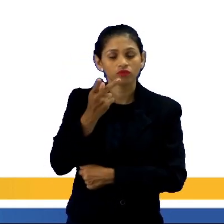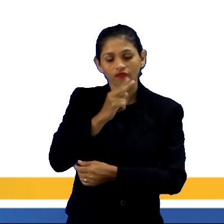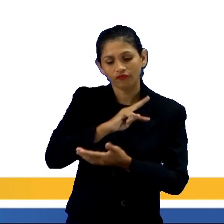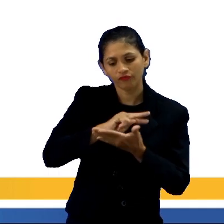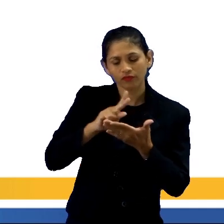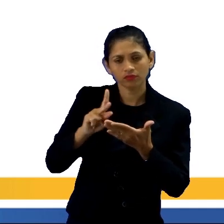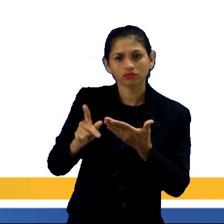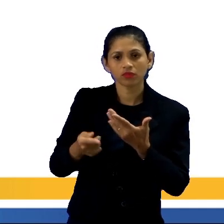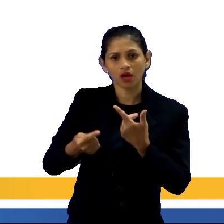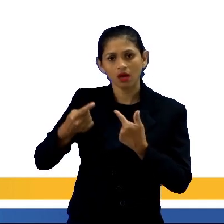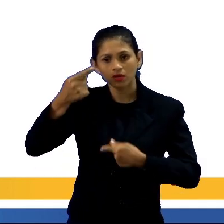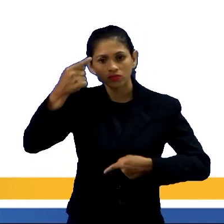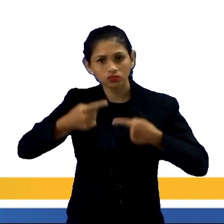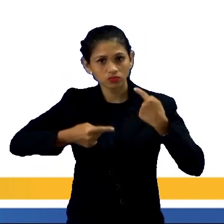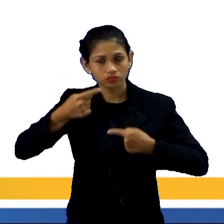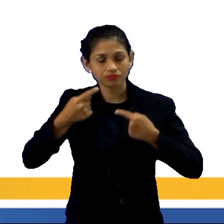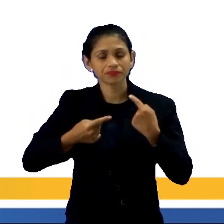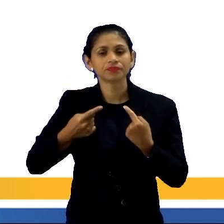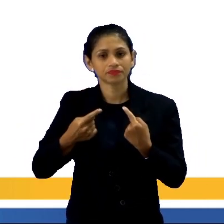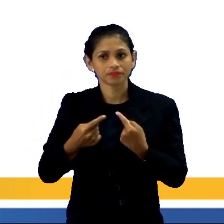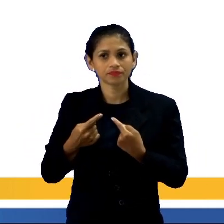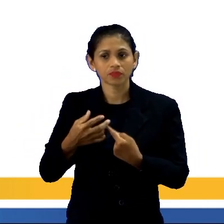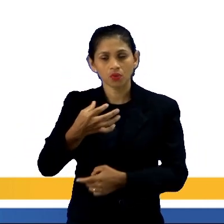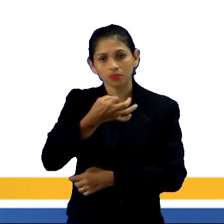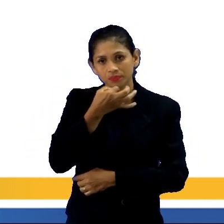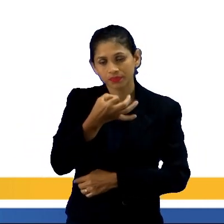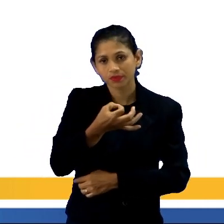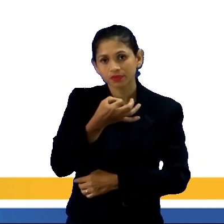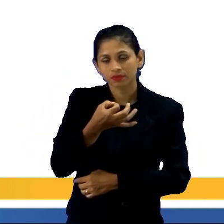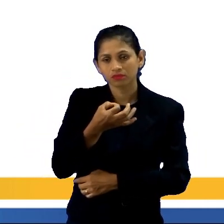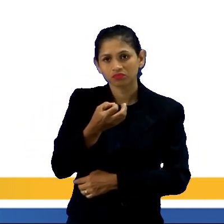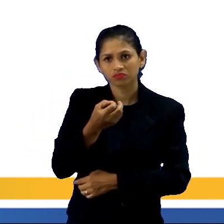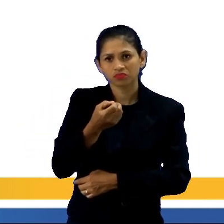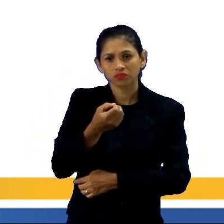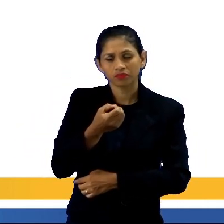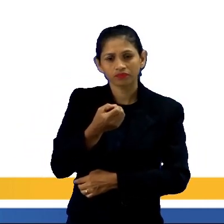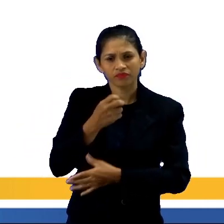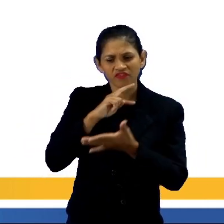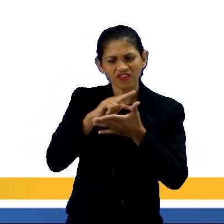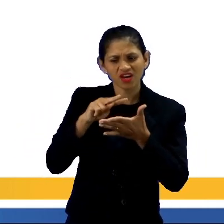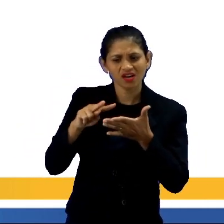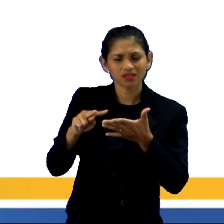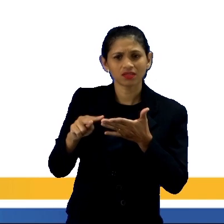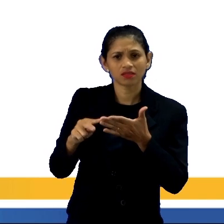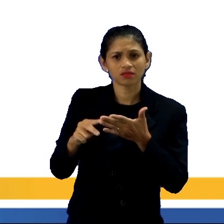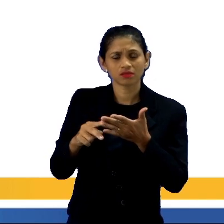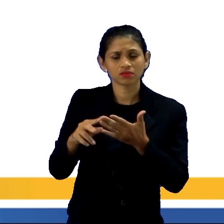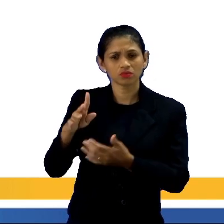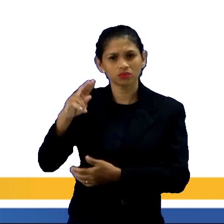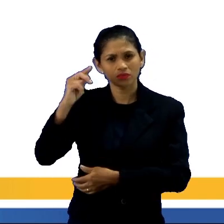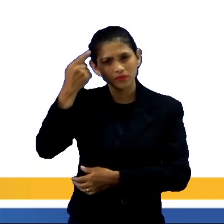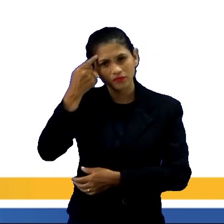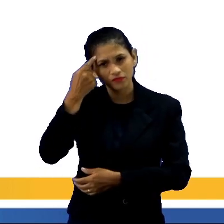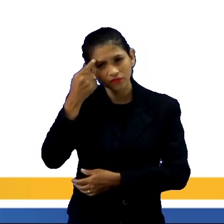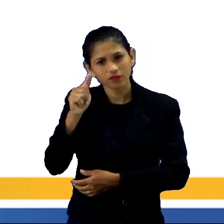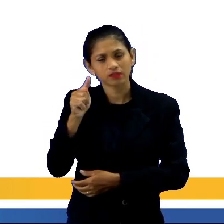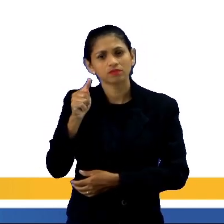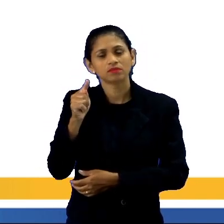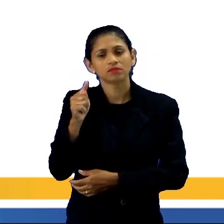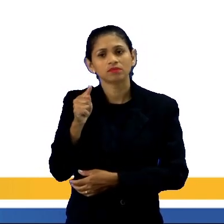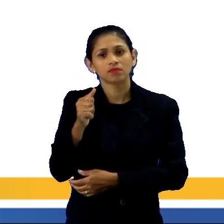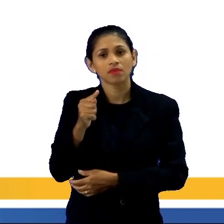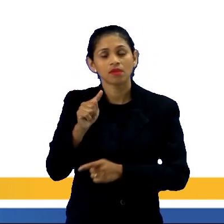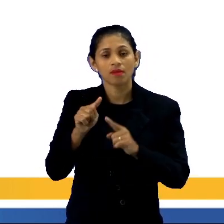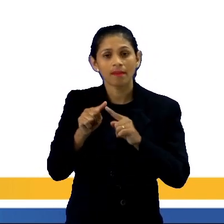opinião dele, né, de que muitas coisas são inventadas, mas o seu uso, ele traz